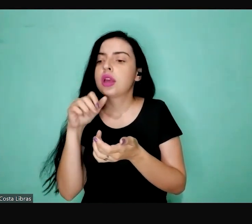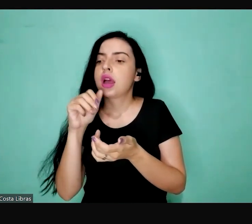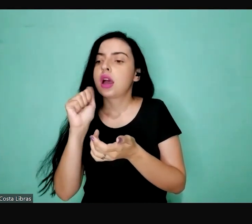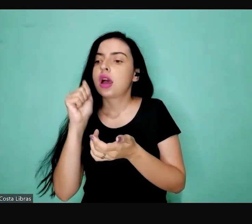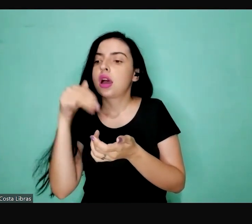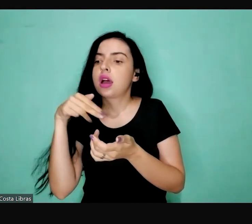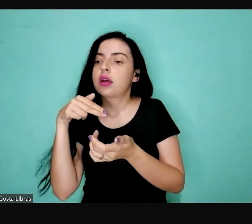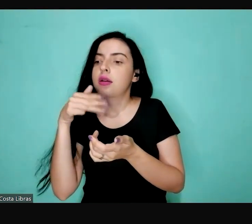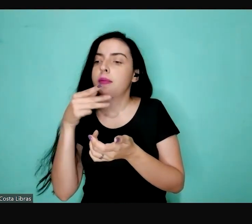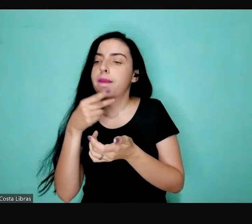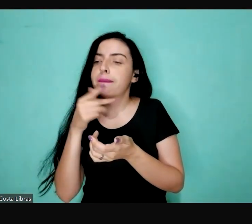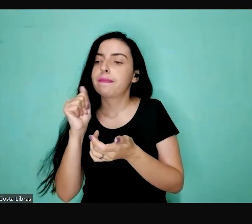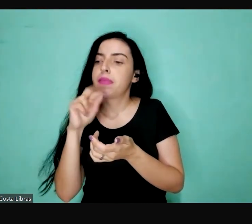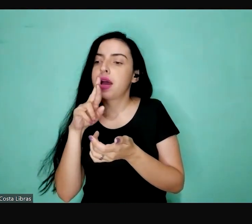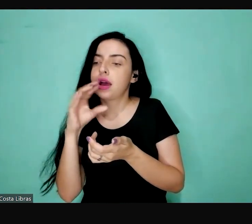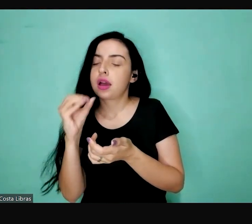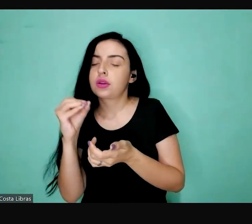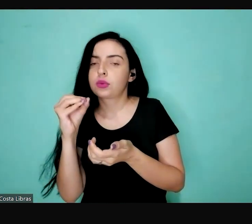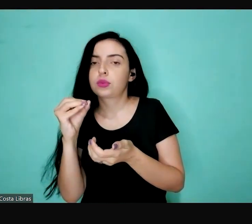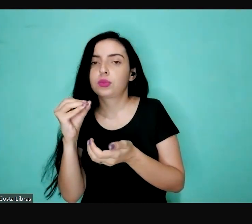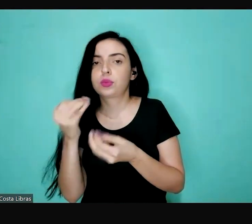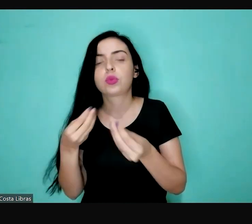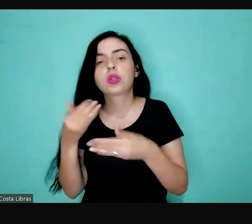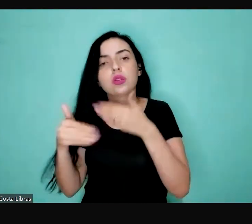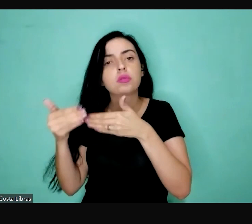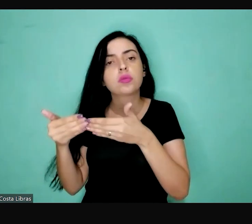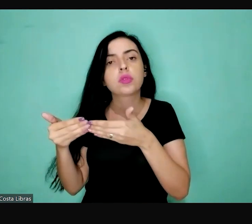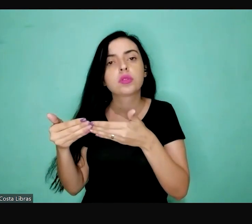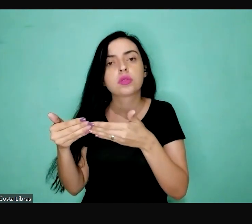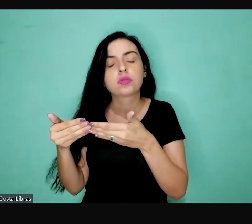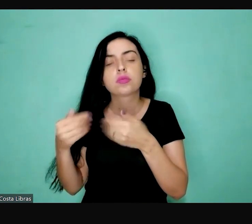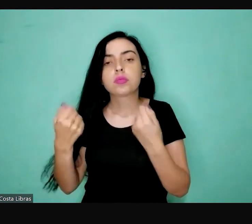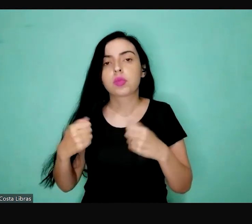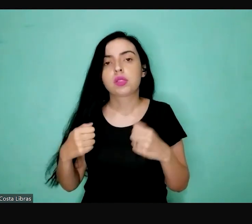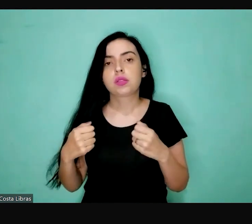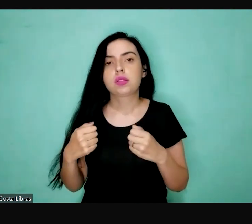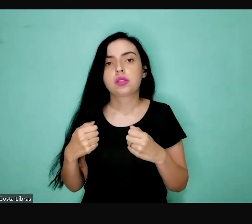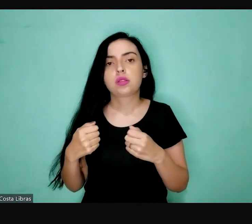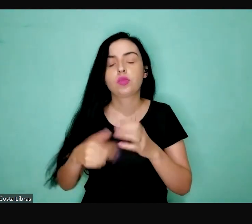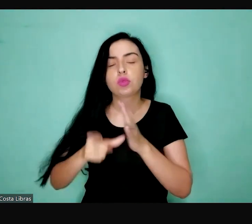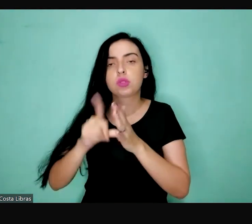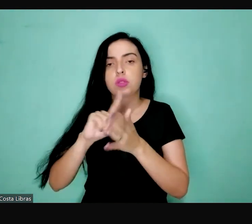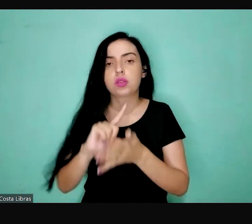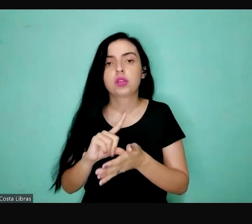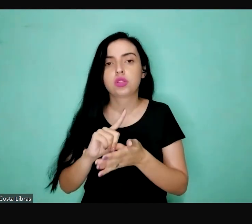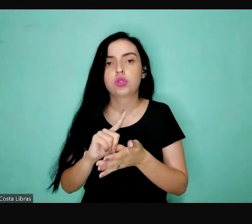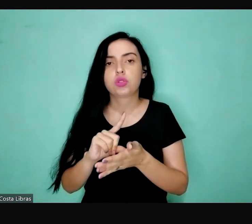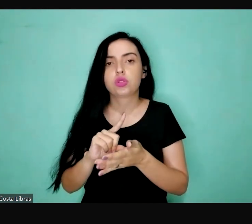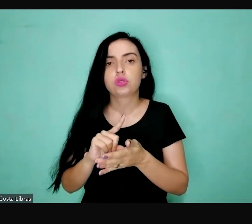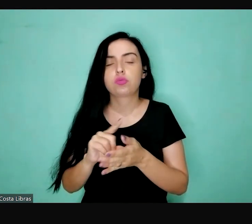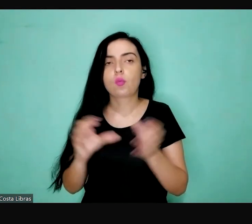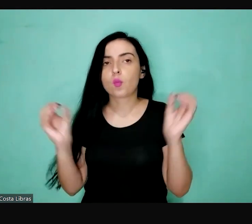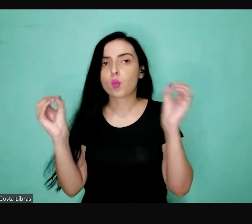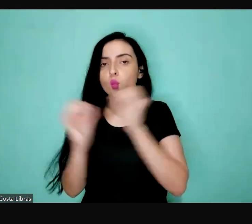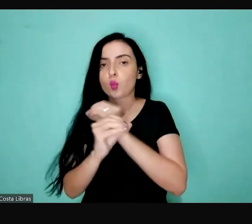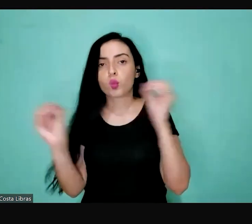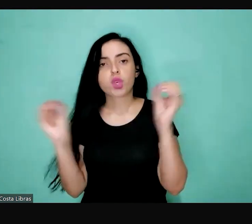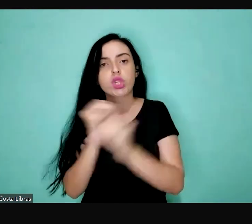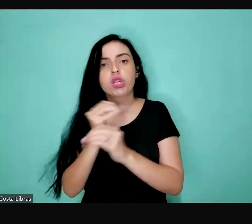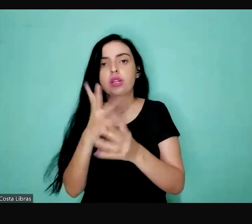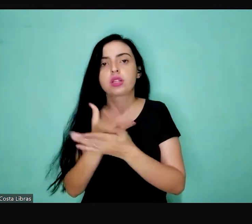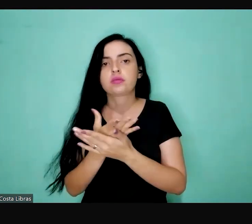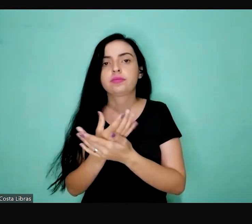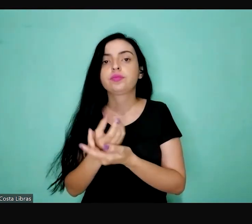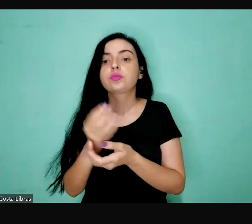um recurso de amparo subsidiário. Devemos antes esgotar a via